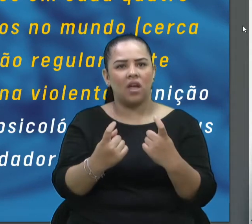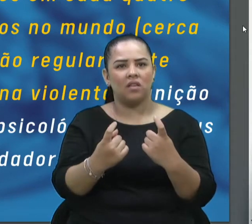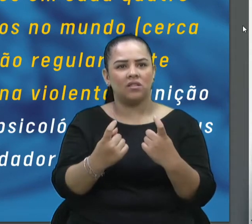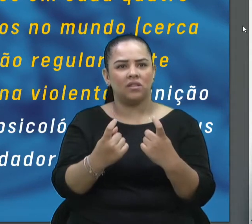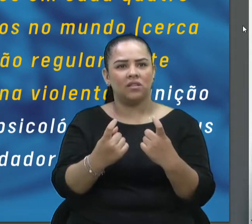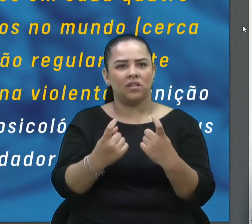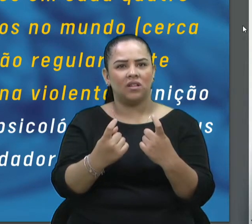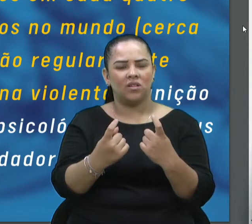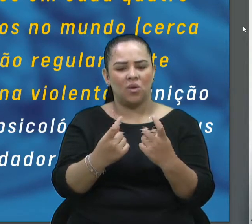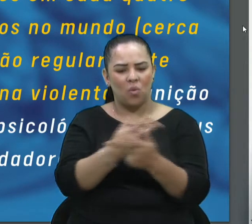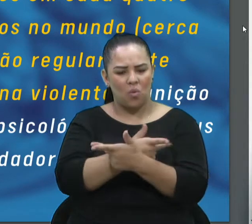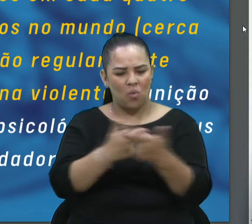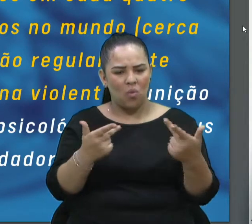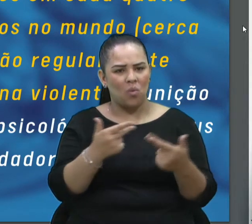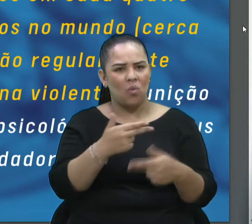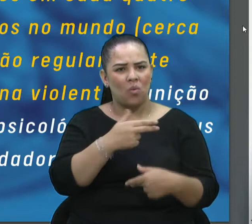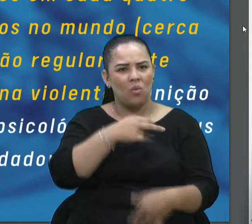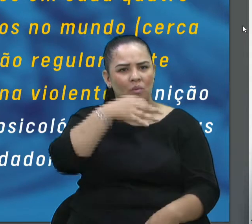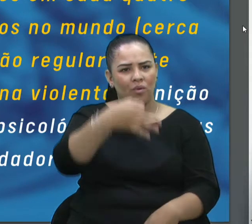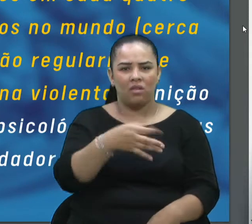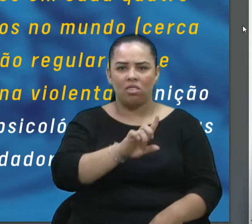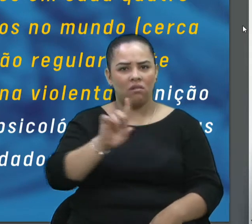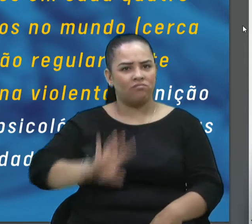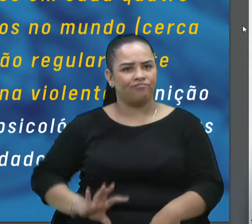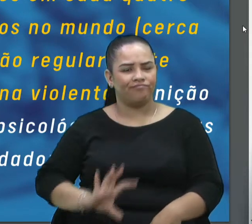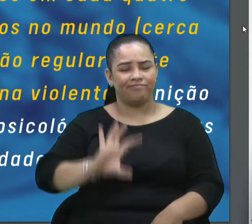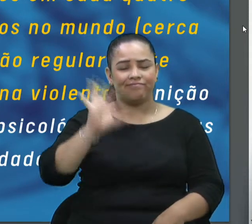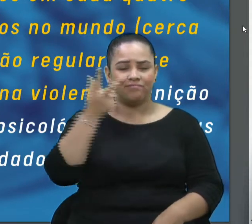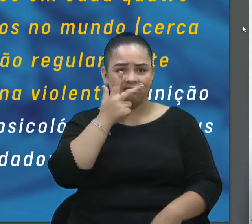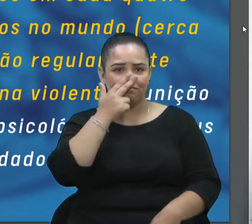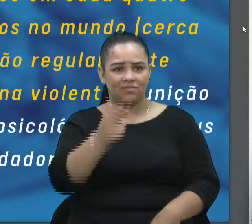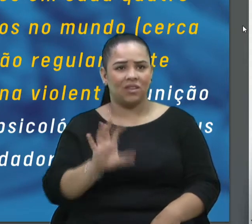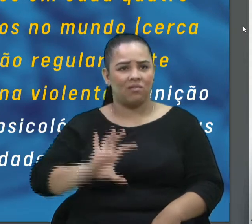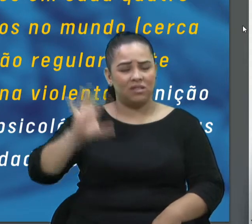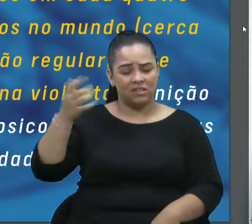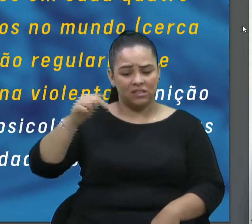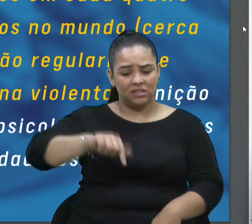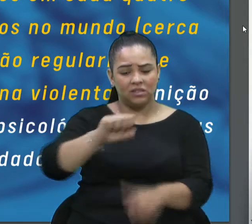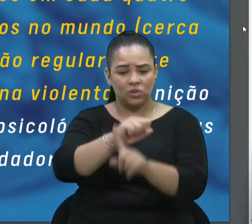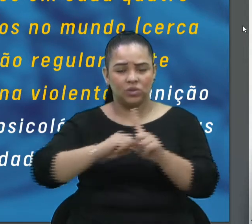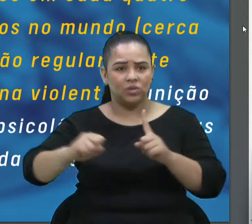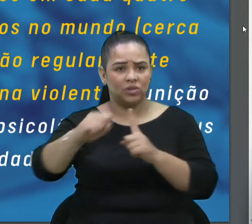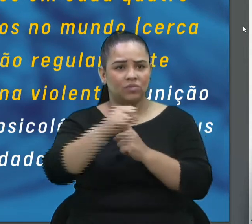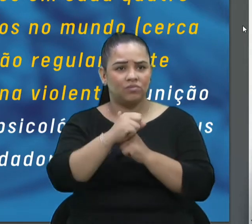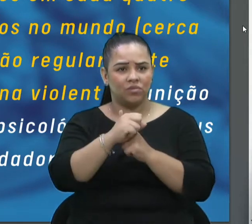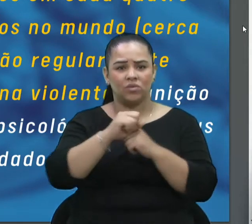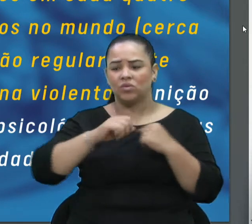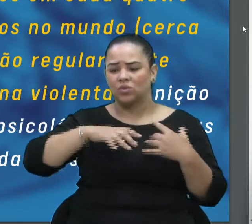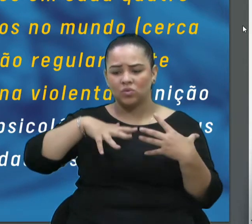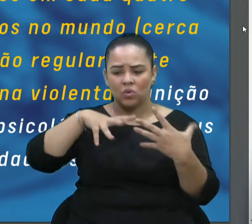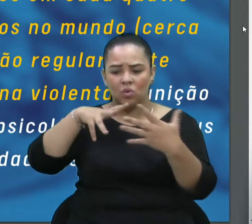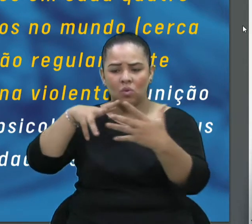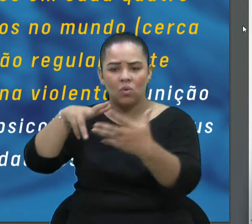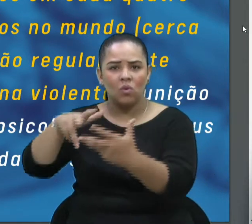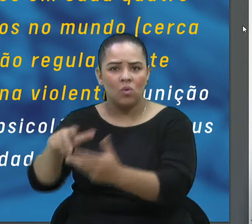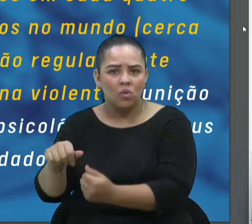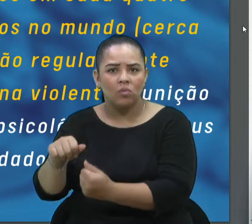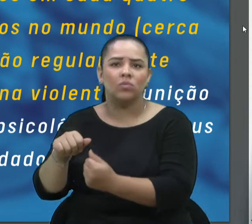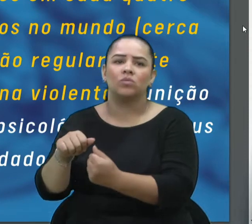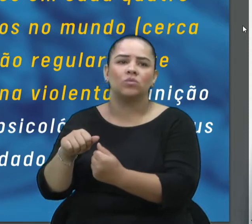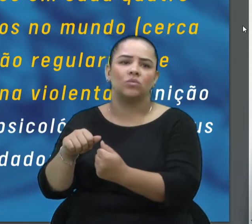não aconteçam como tem acontecido, infelizmente, em nossa sociedade. Em todo o mundo, muitas das violências